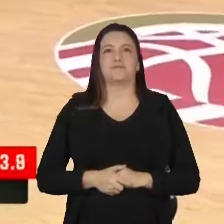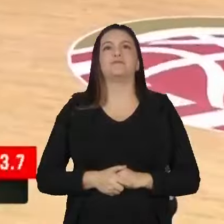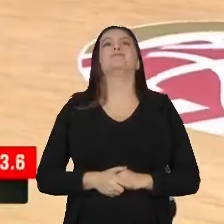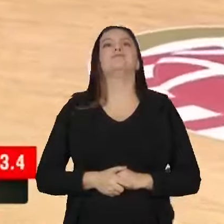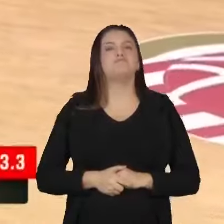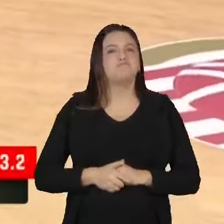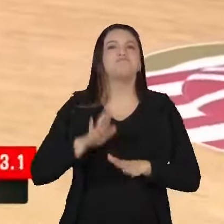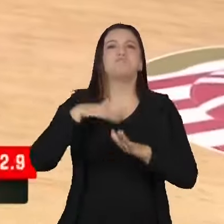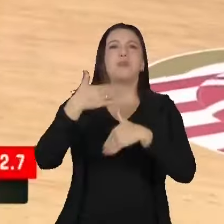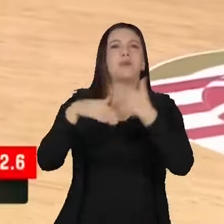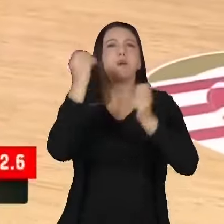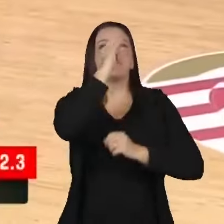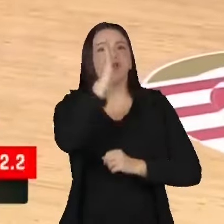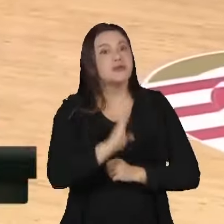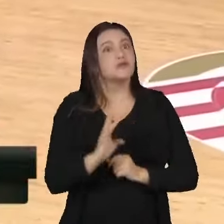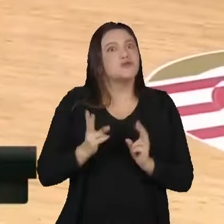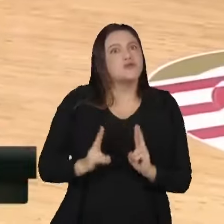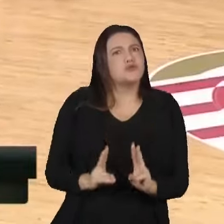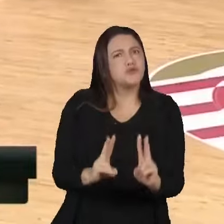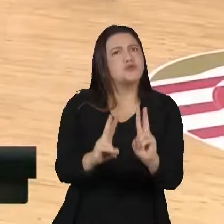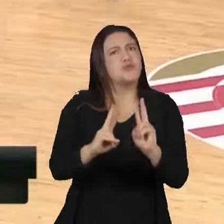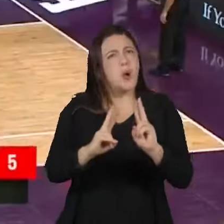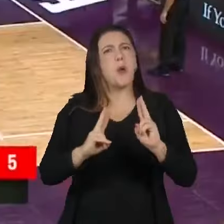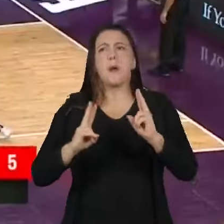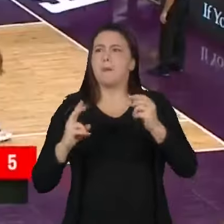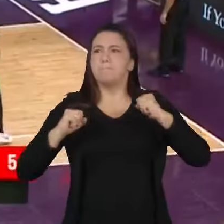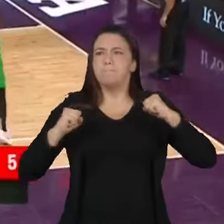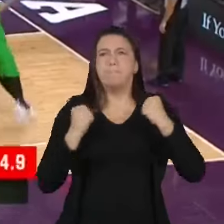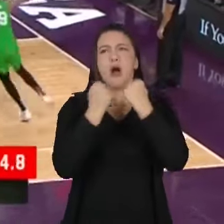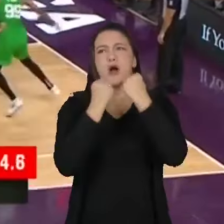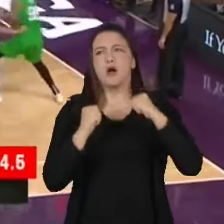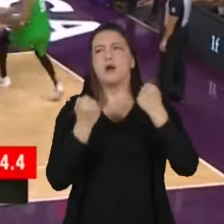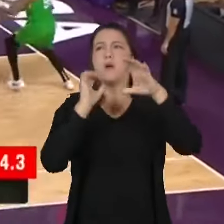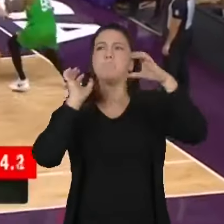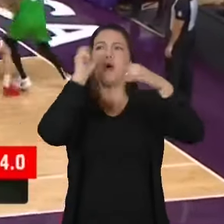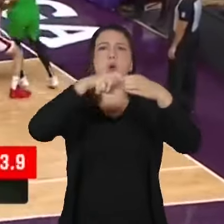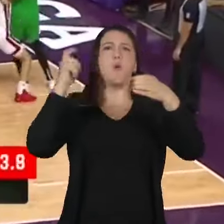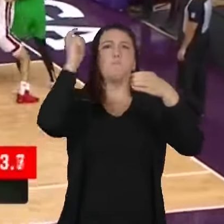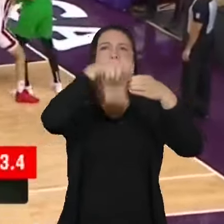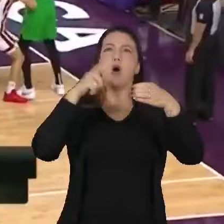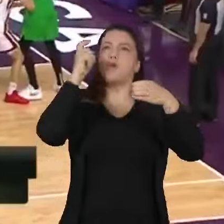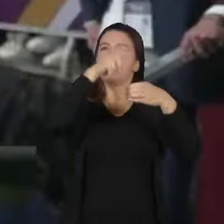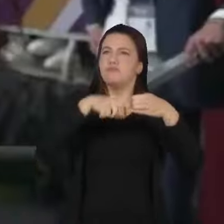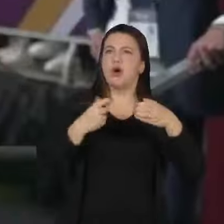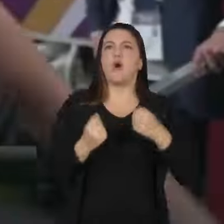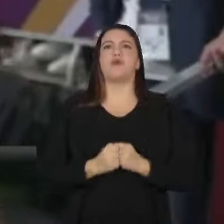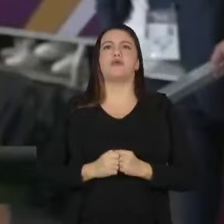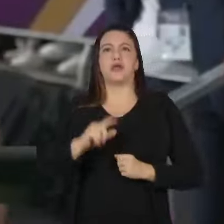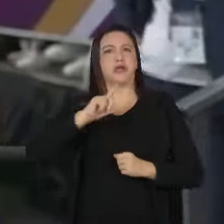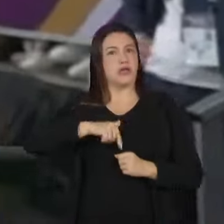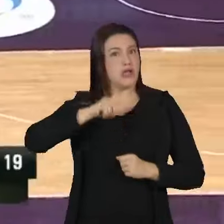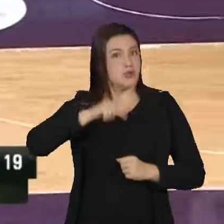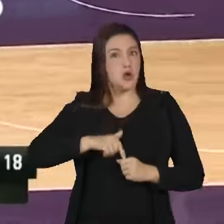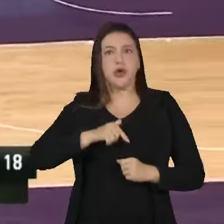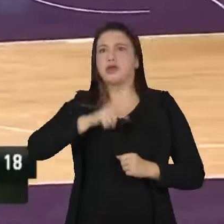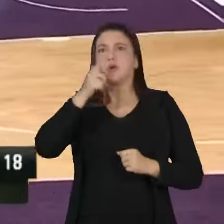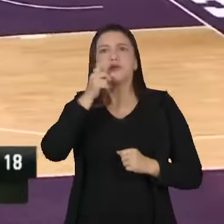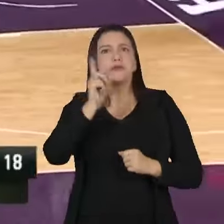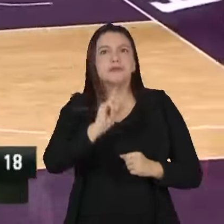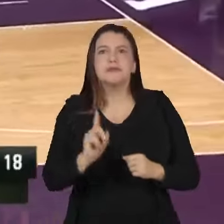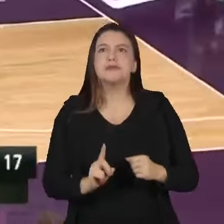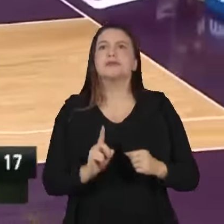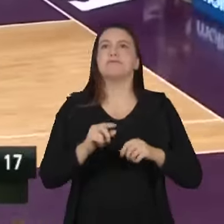Dali em diante, o Brasil continuou firme na defesa e controlou a vantagem. Em nenhum momento, a Letônia chegou a encostar no